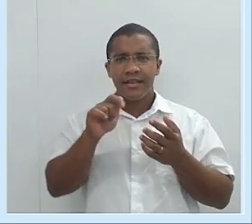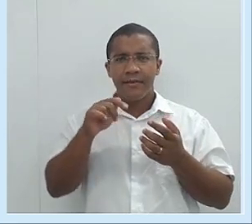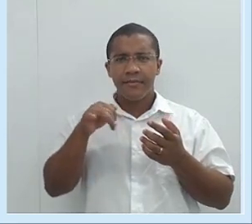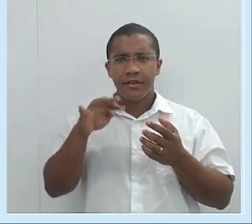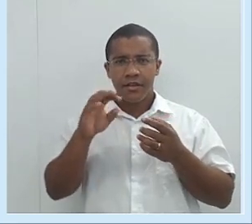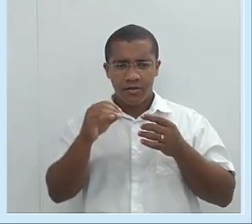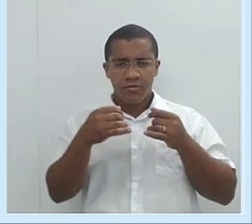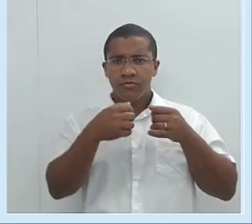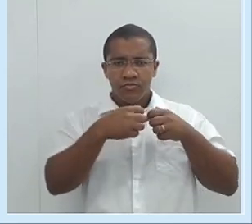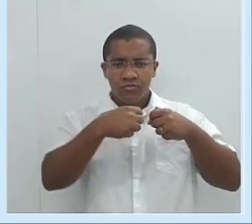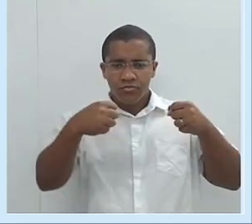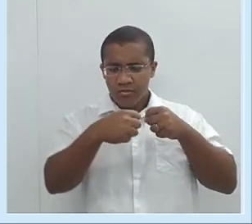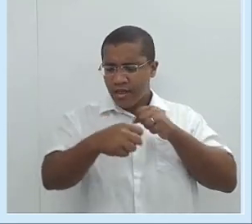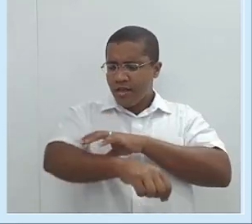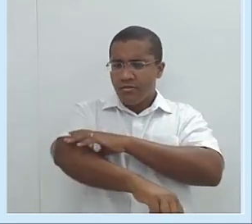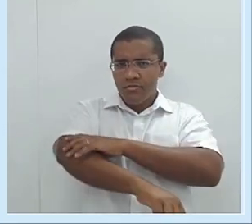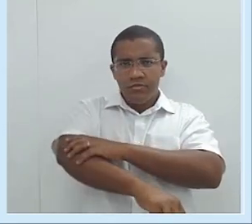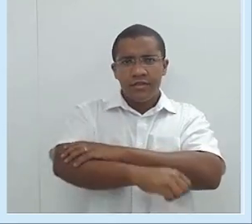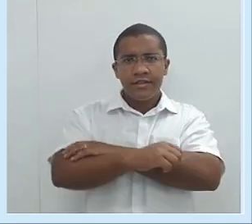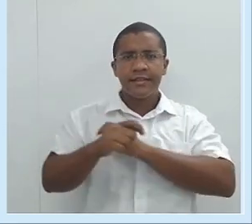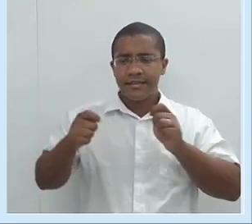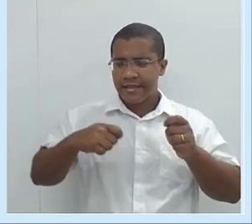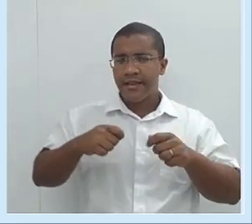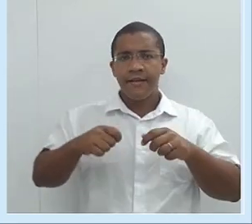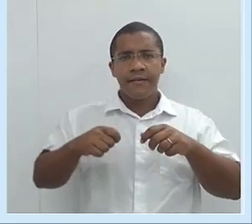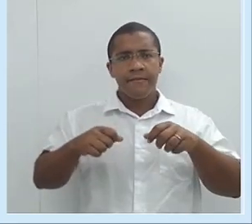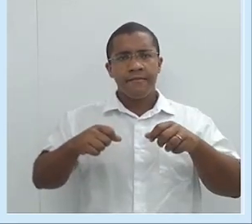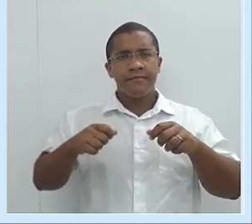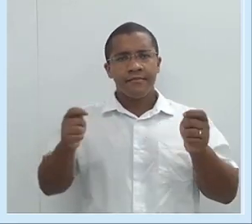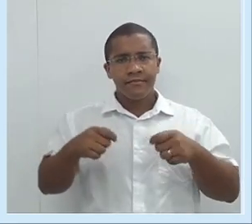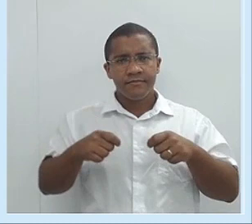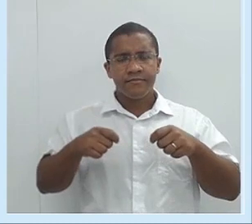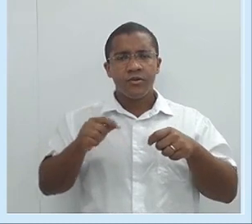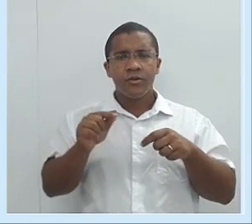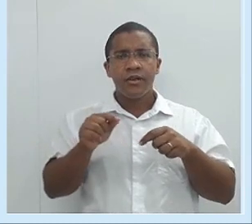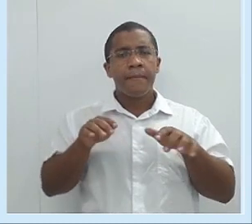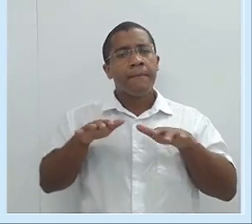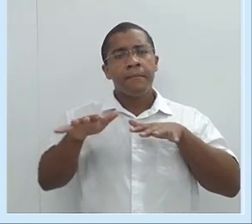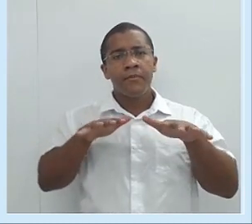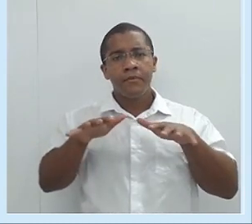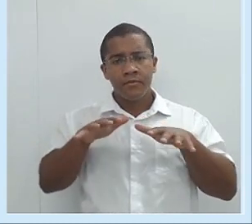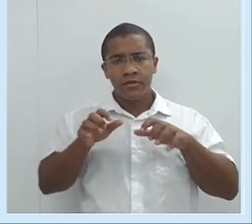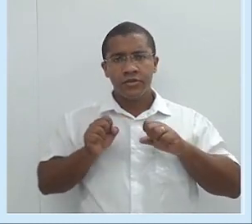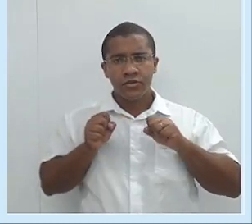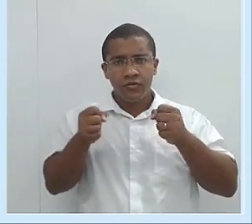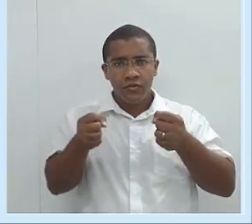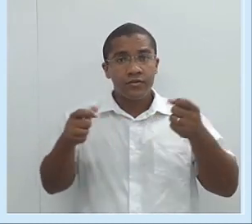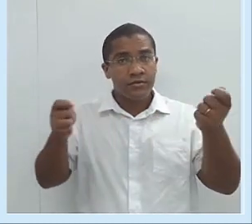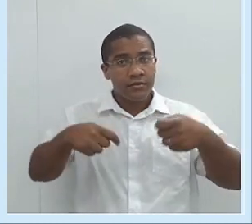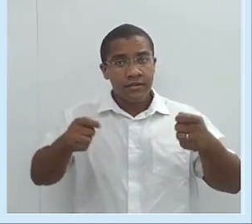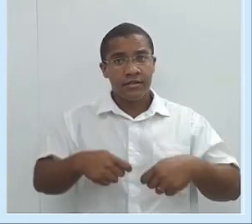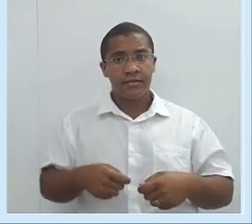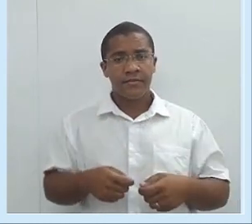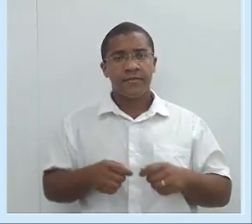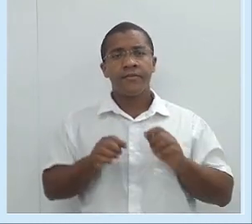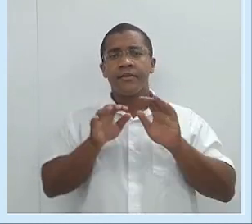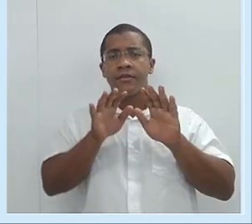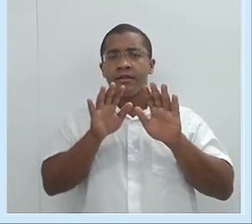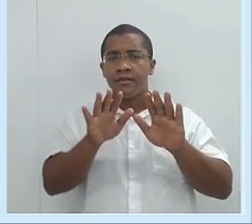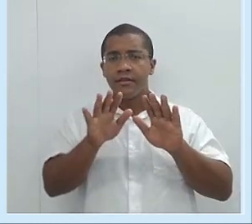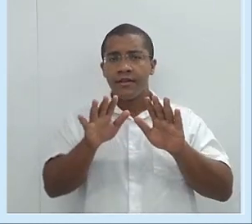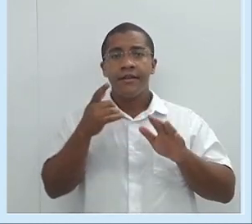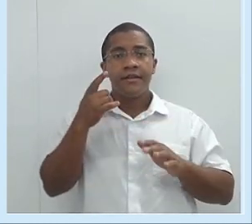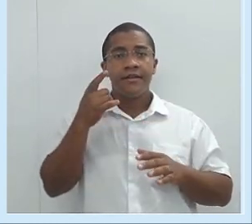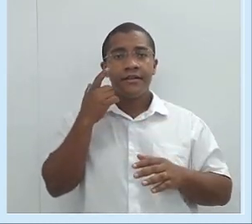vão permitir com que os braços e as pernas, eles realizem uma ampla variedade de esforços. E aí vem o